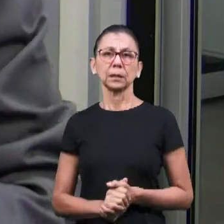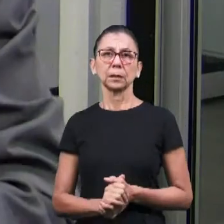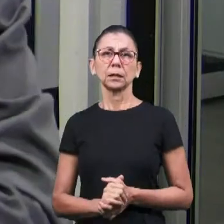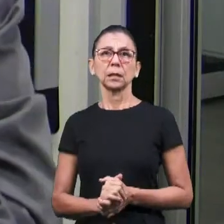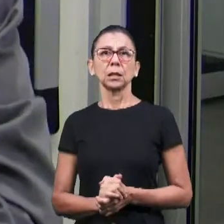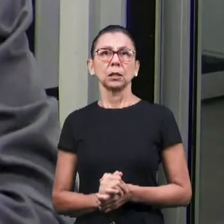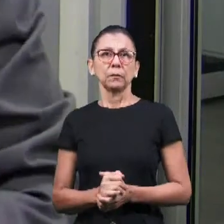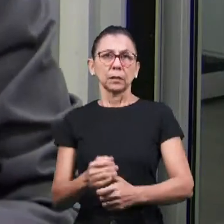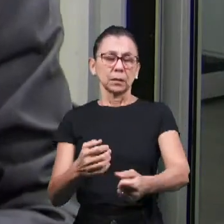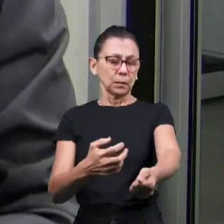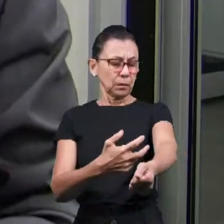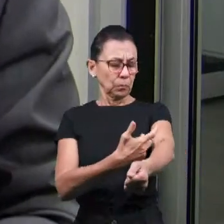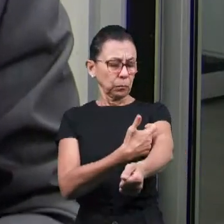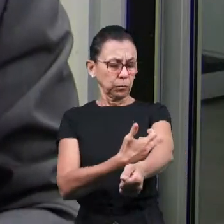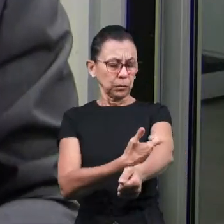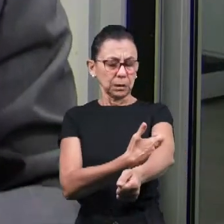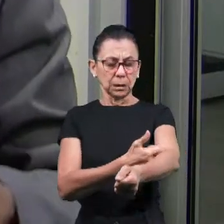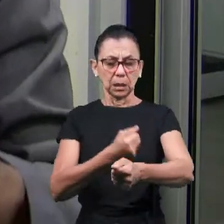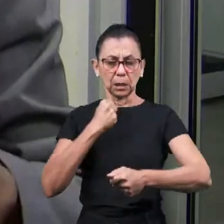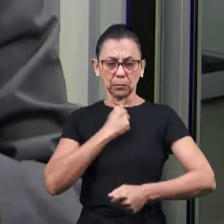Aí comecei no Dr. José Roberto.